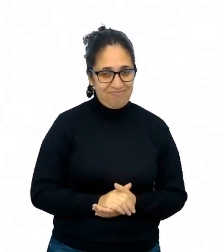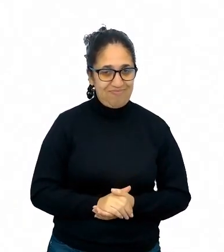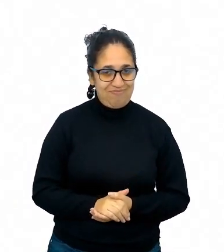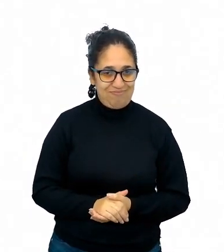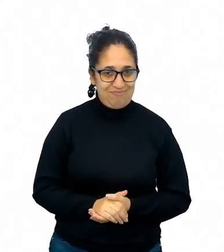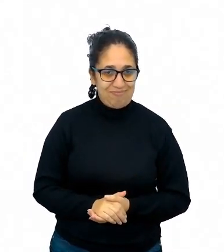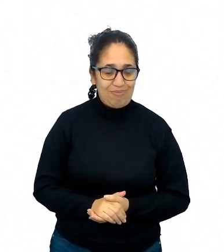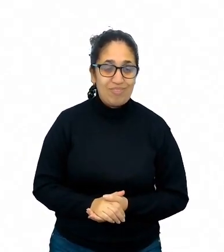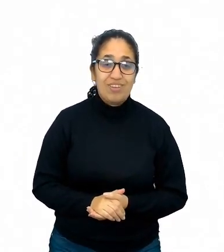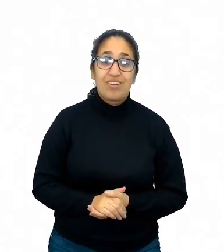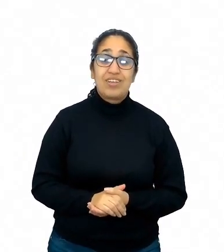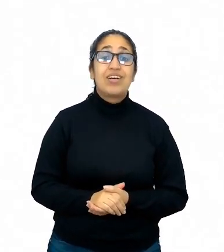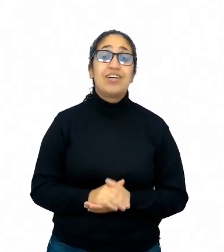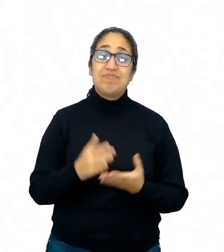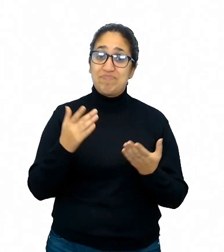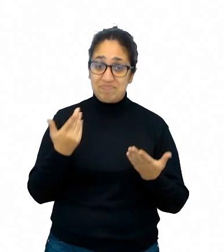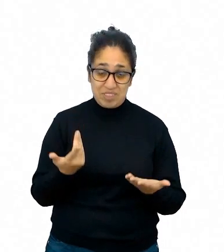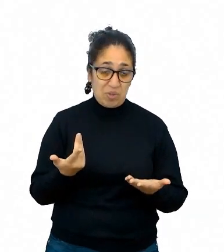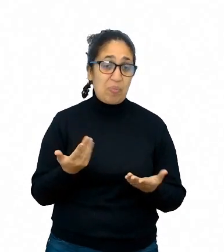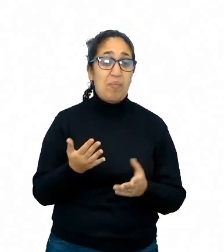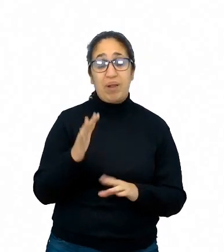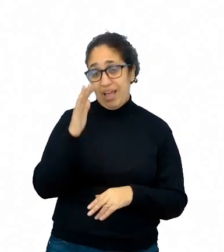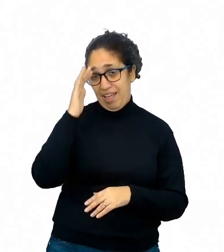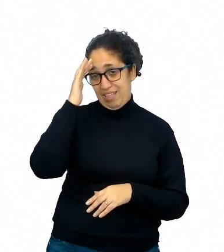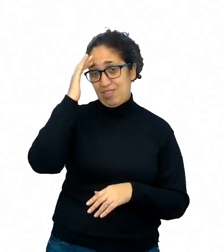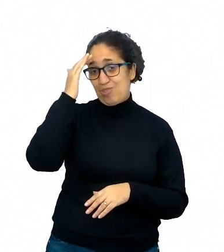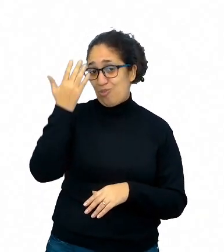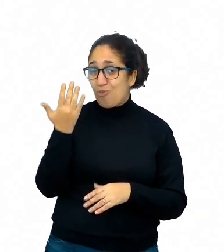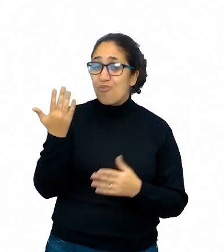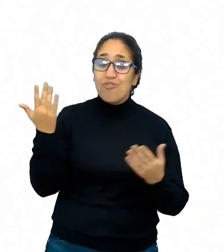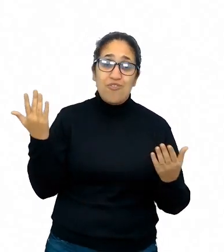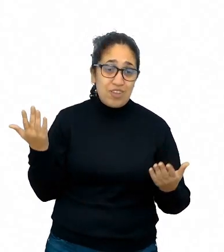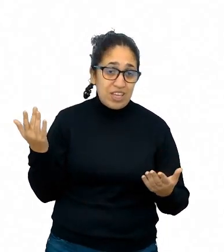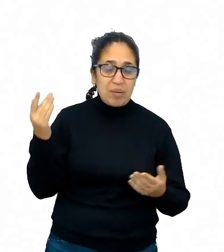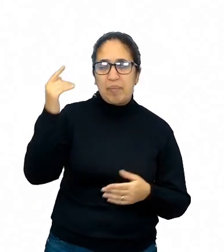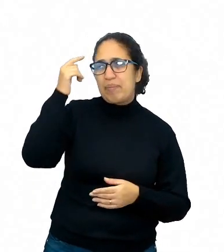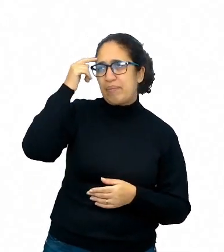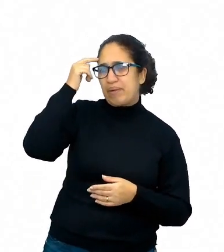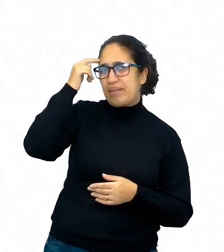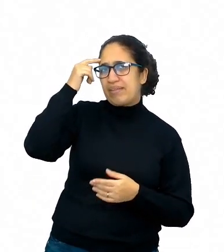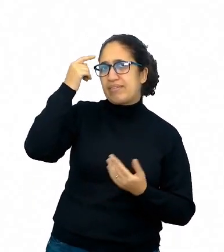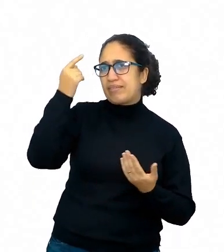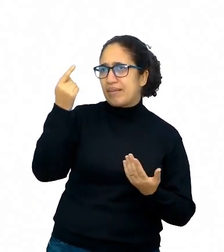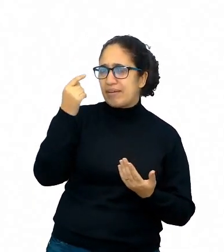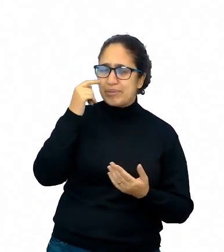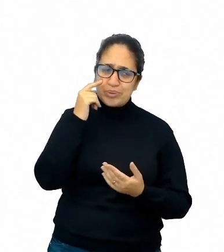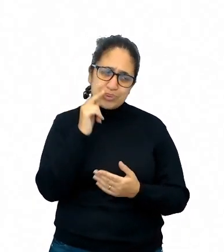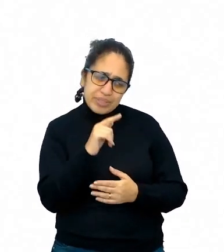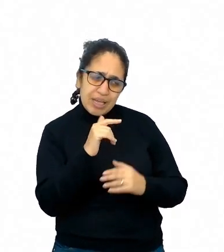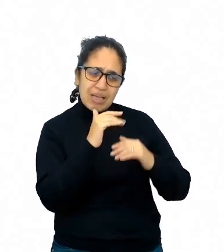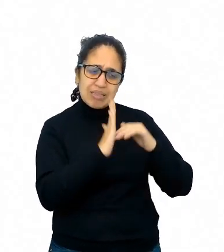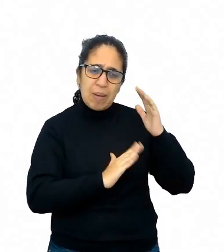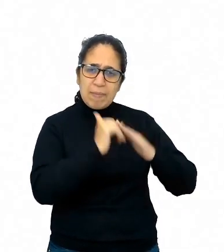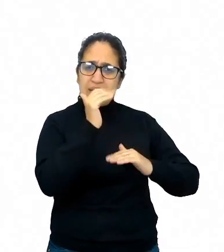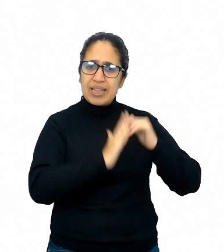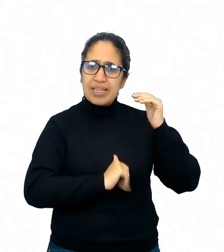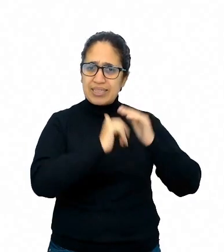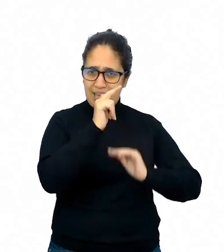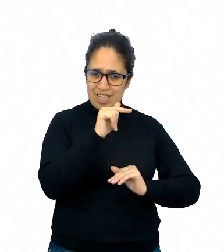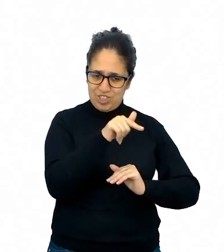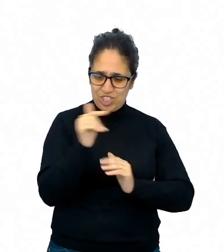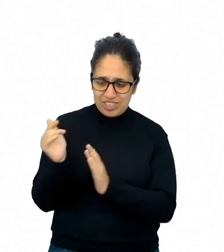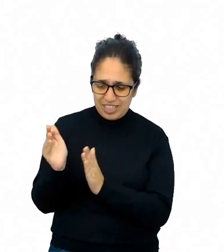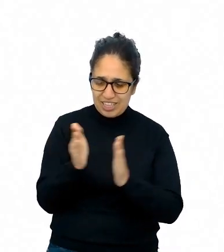aí, para além de ser uma resolução, né, pensando em contemplar essa habilidade específica da